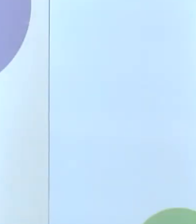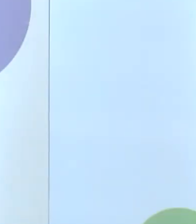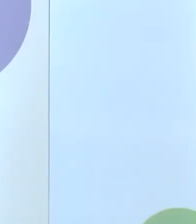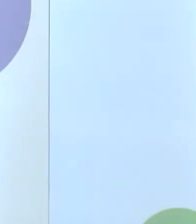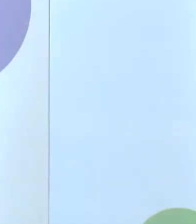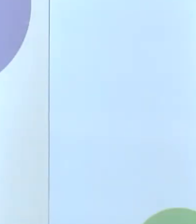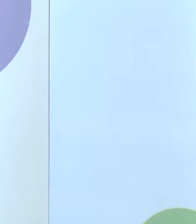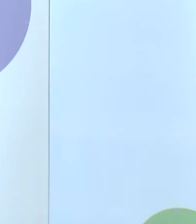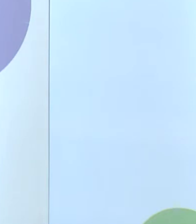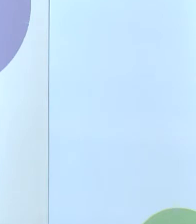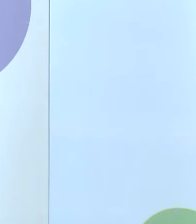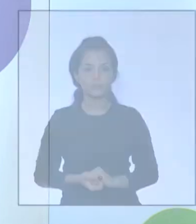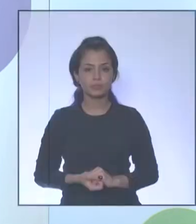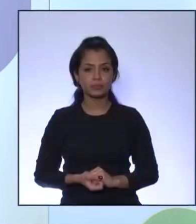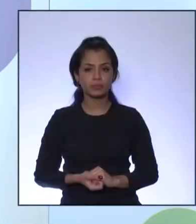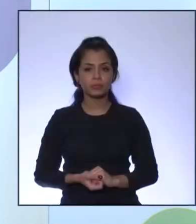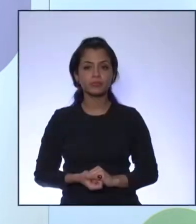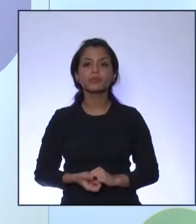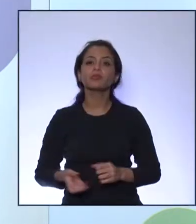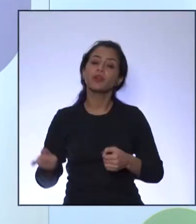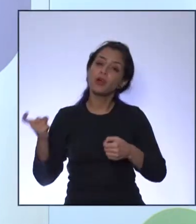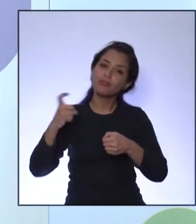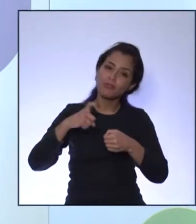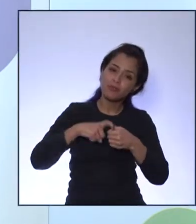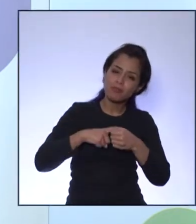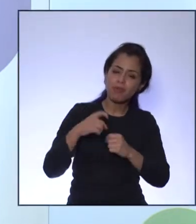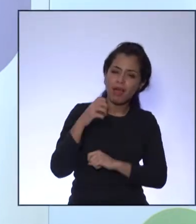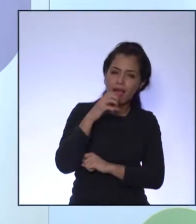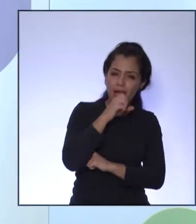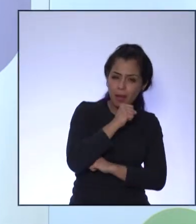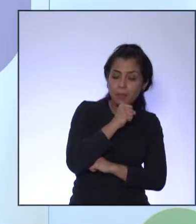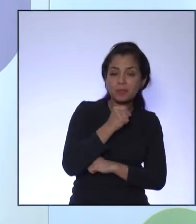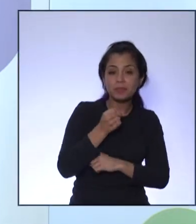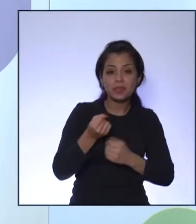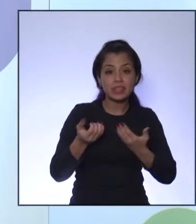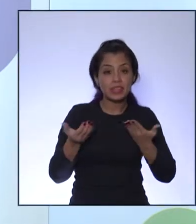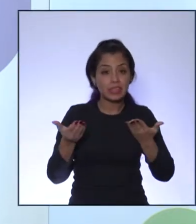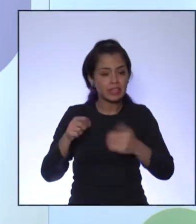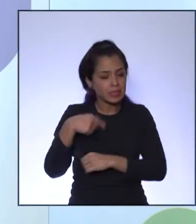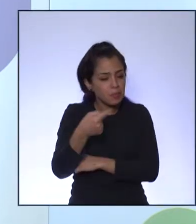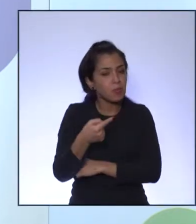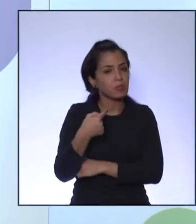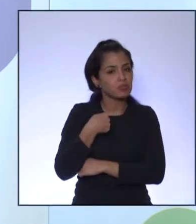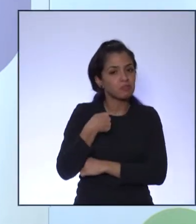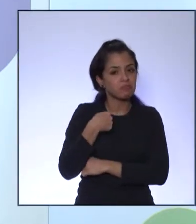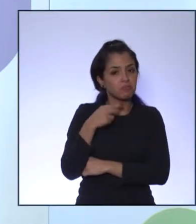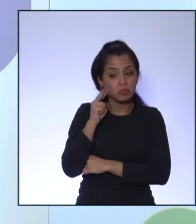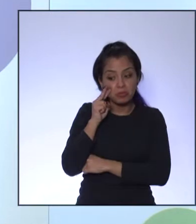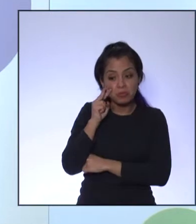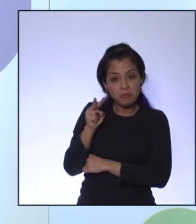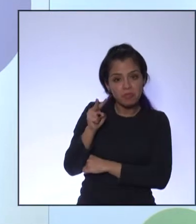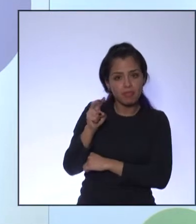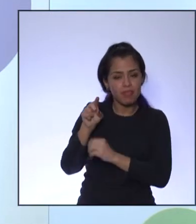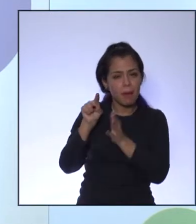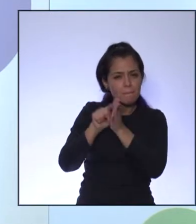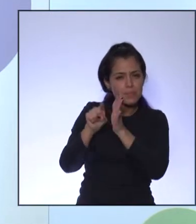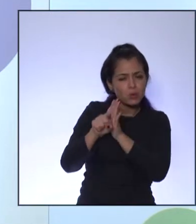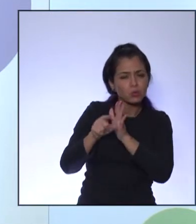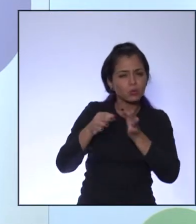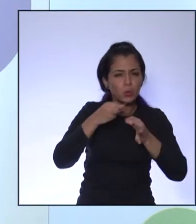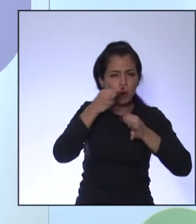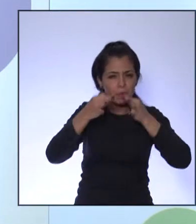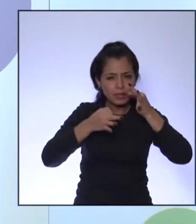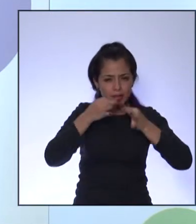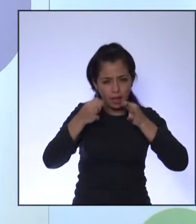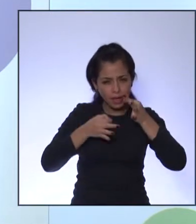A gente já voltou, e depois eu vou verificar algumas coisas, o que vocês trouxeram. E eu vou passar